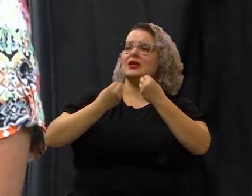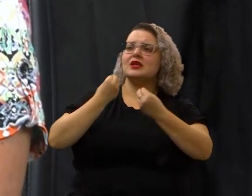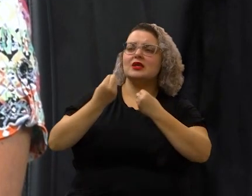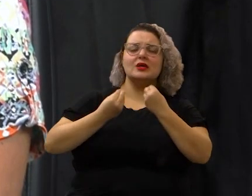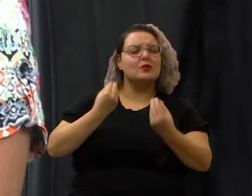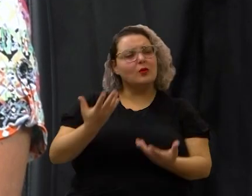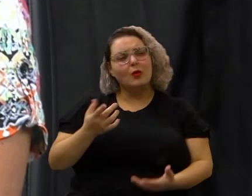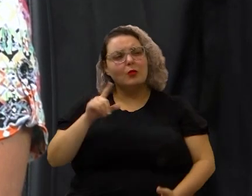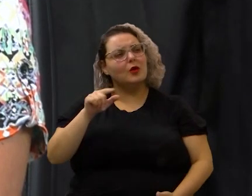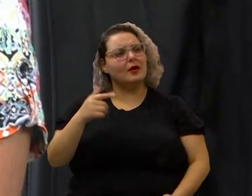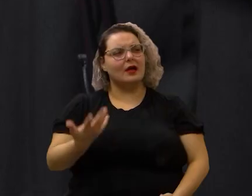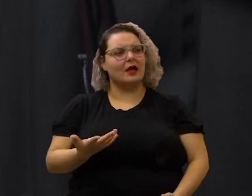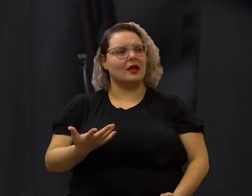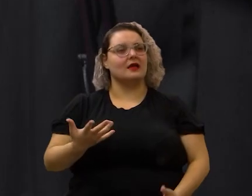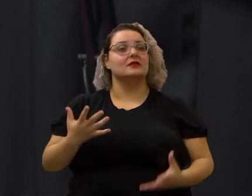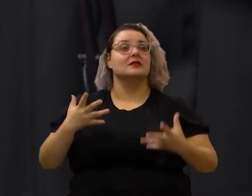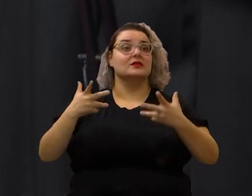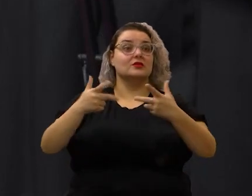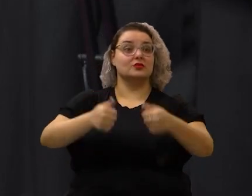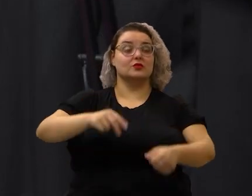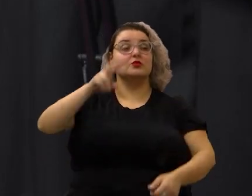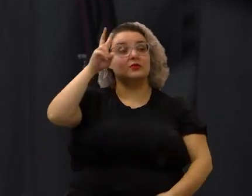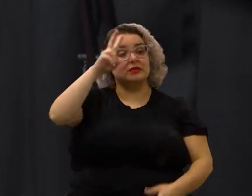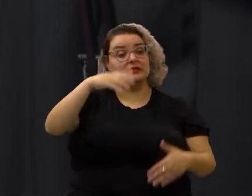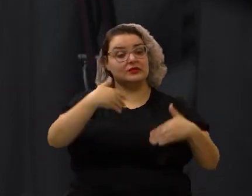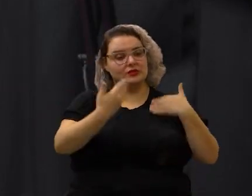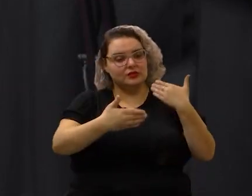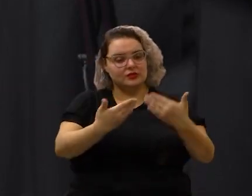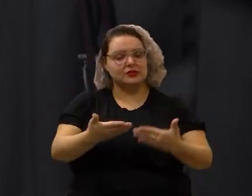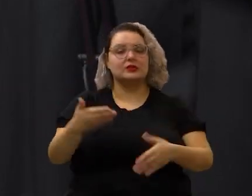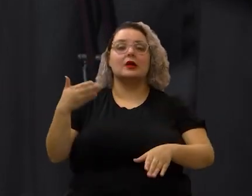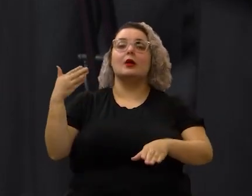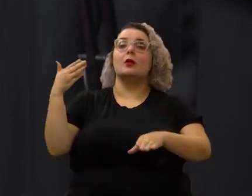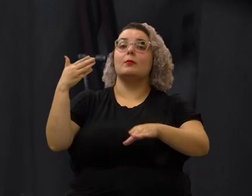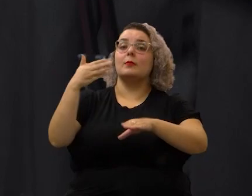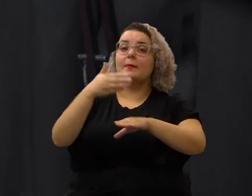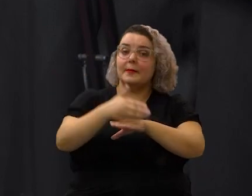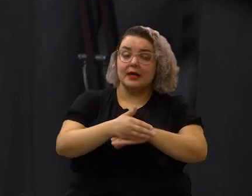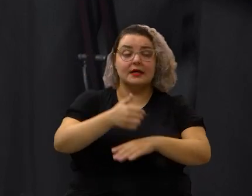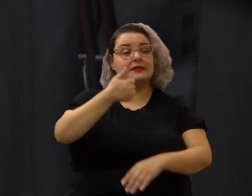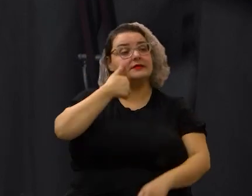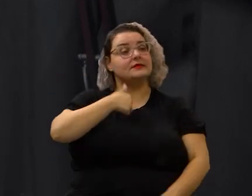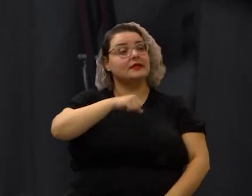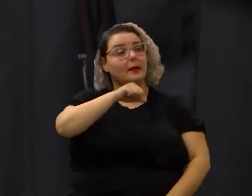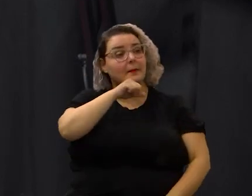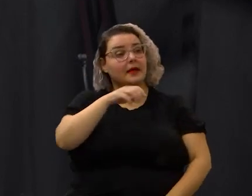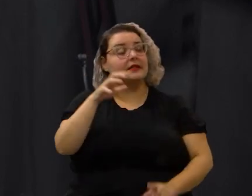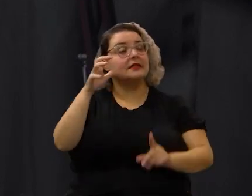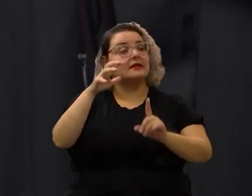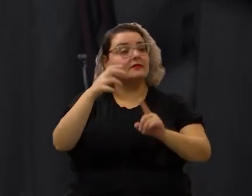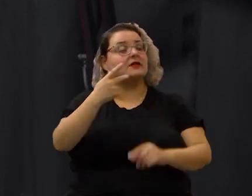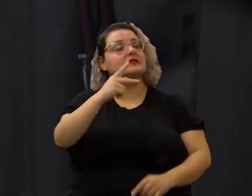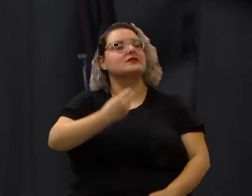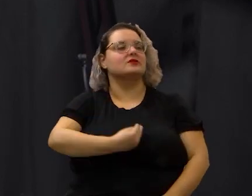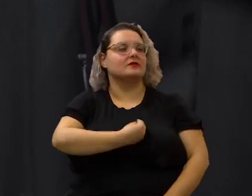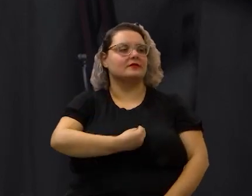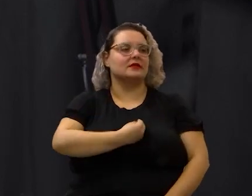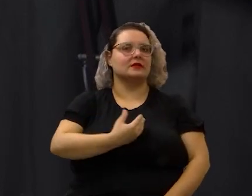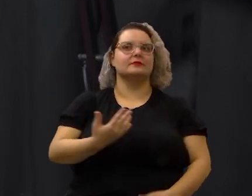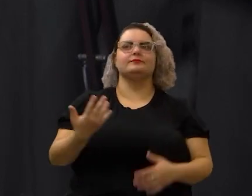essa questão, já que tem toda essa história da participação da sua mãe, da influência da sua mãe na sua